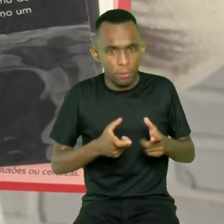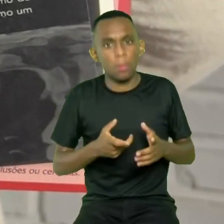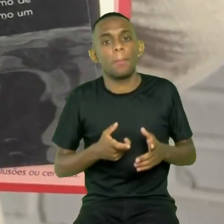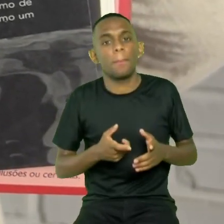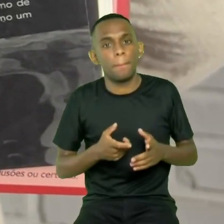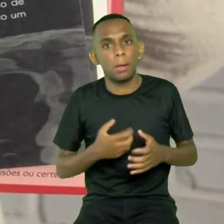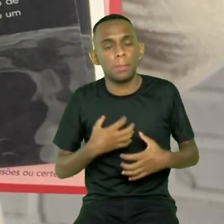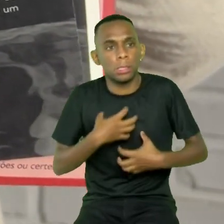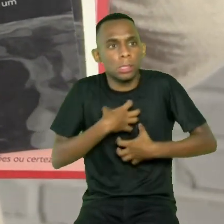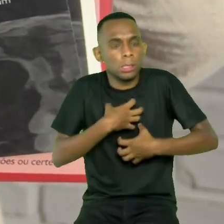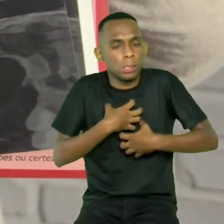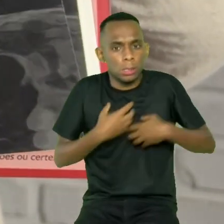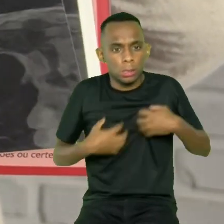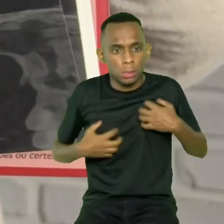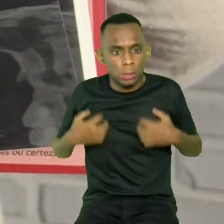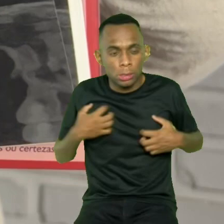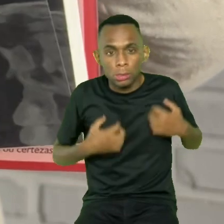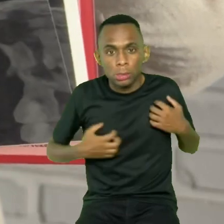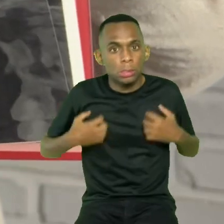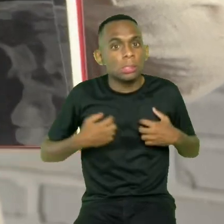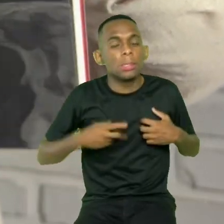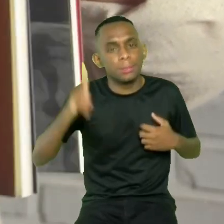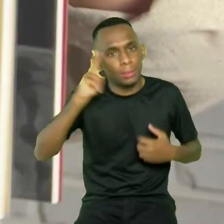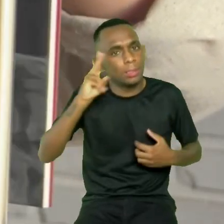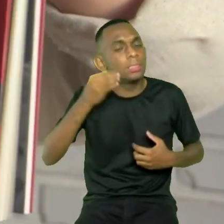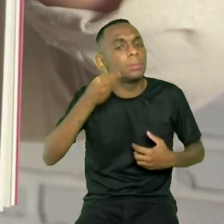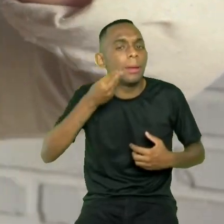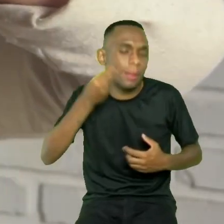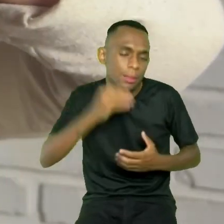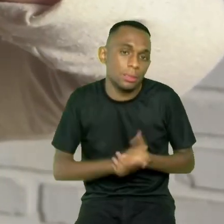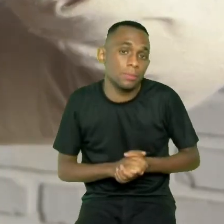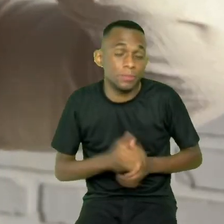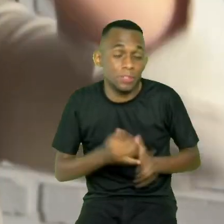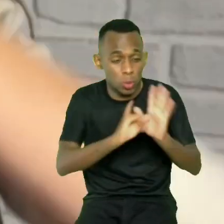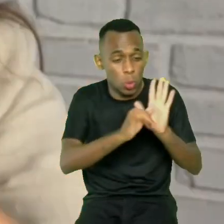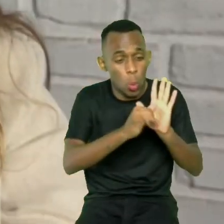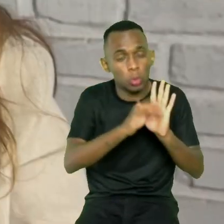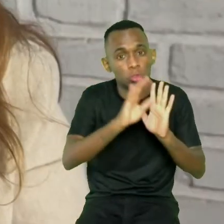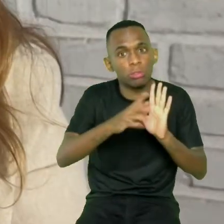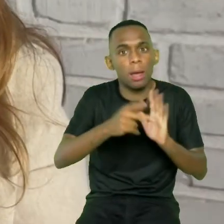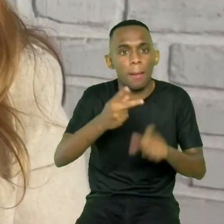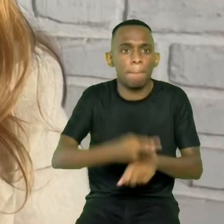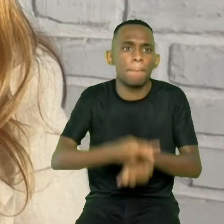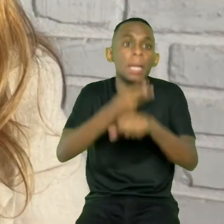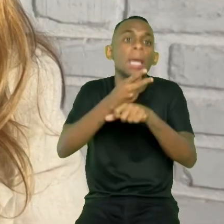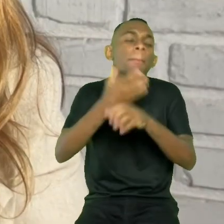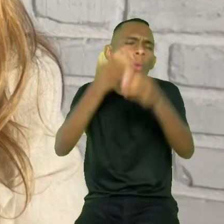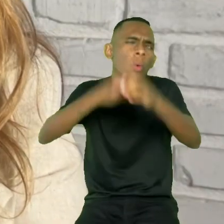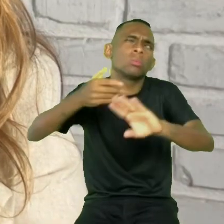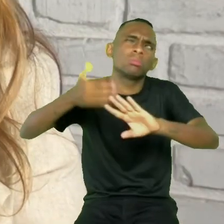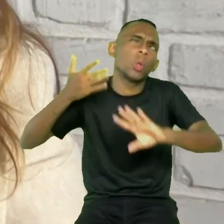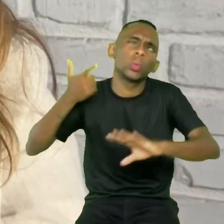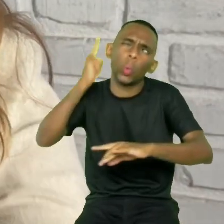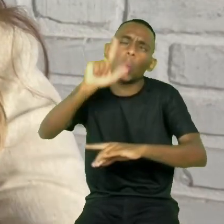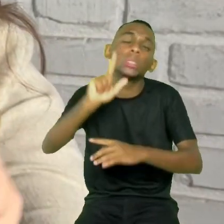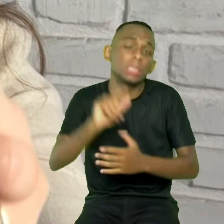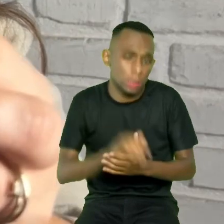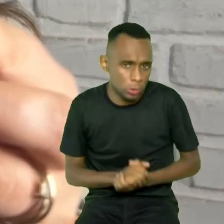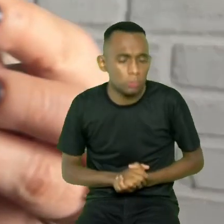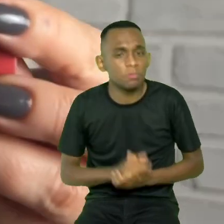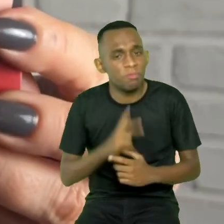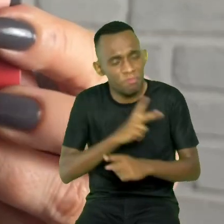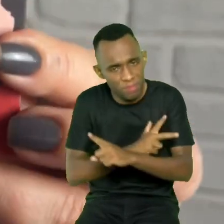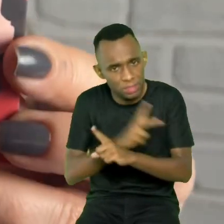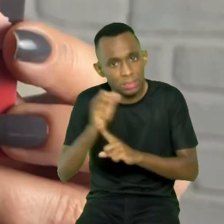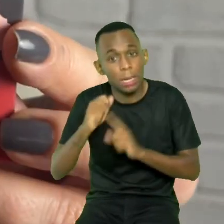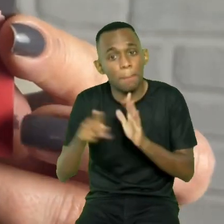dramática para essa história, né? Esse E- conto já e- tinha sido premiado no outro concurso, uhum. um concurso de